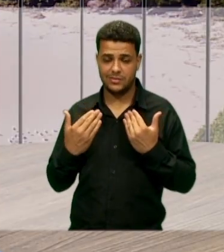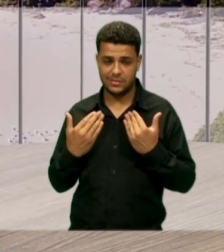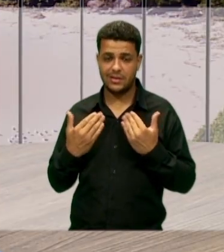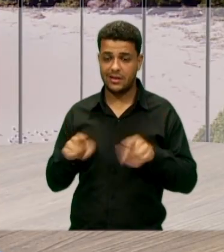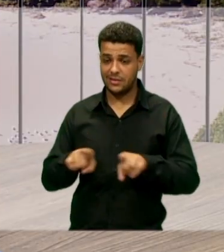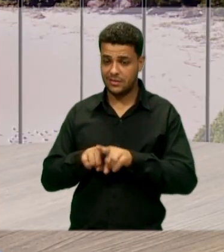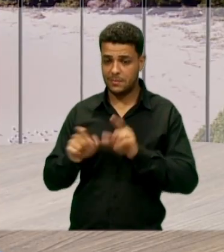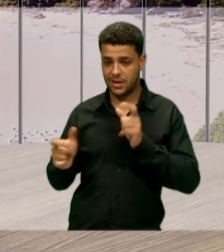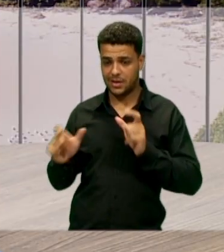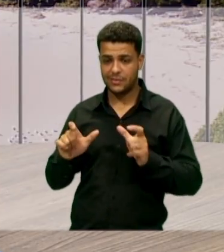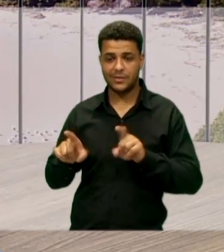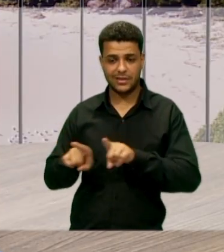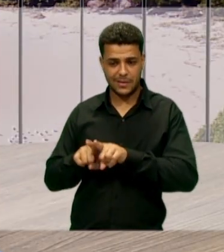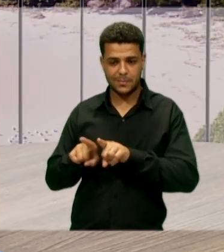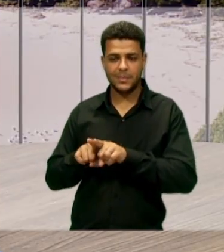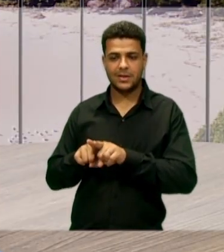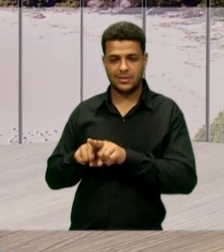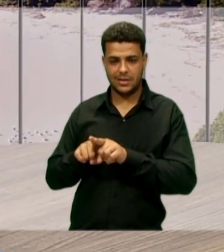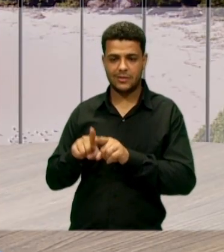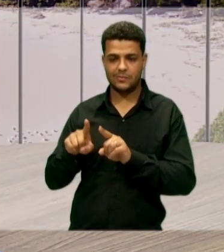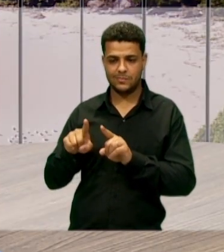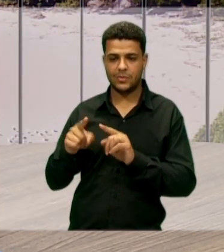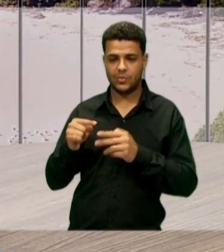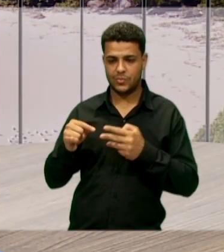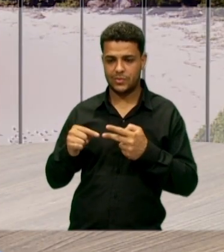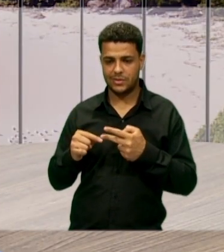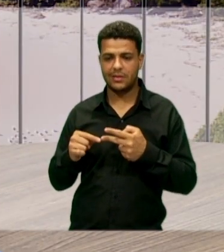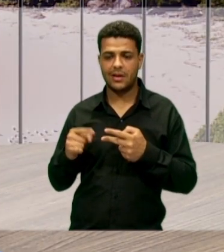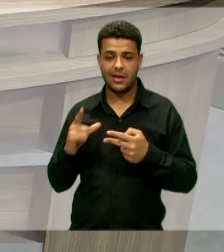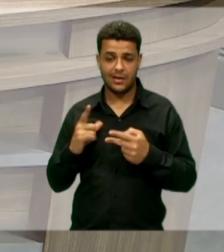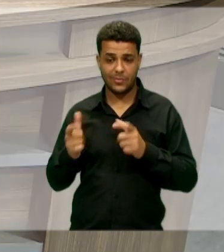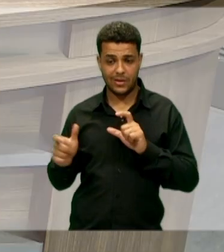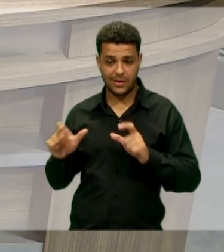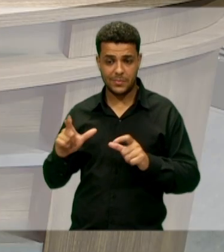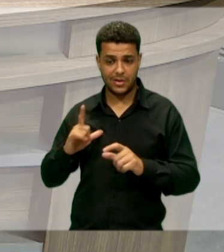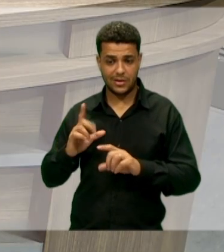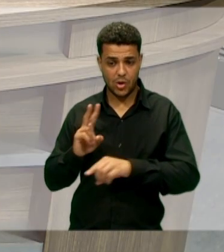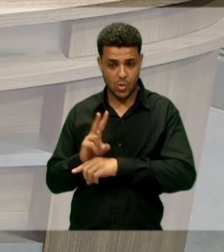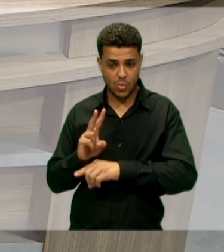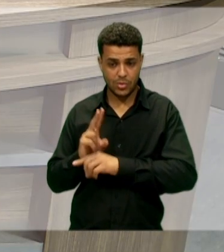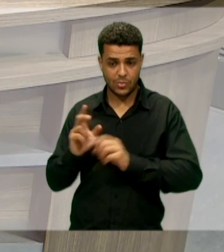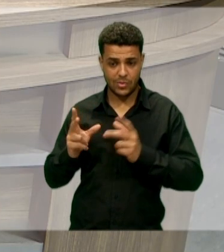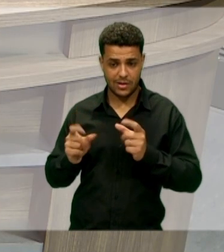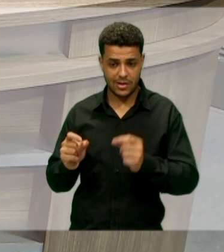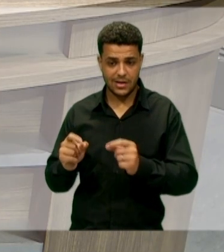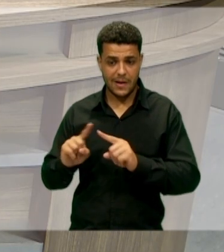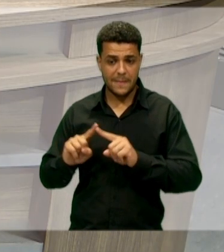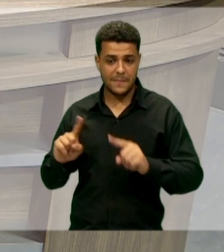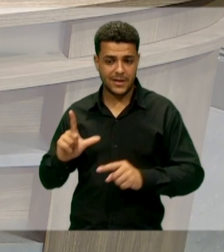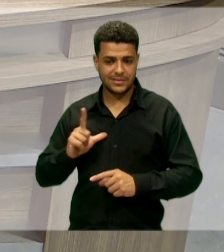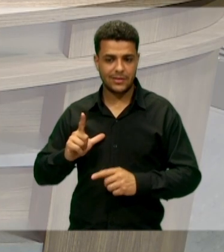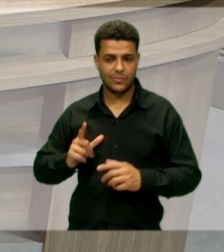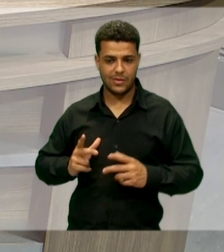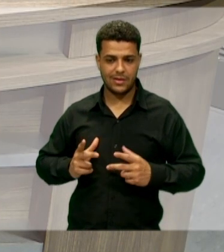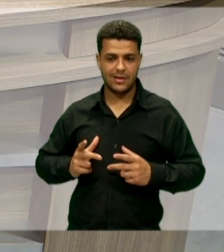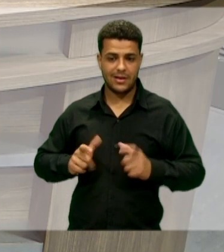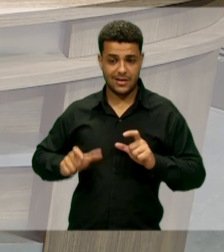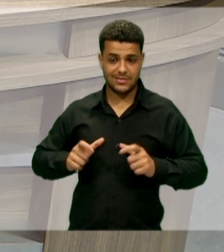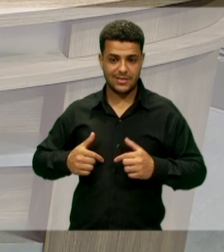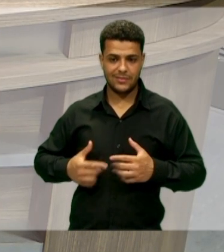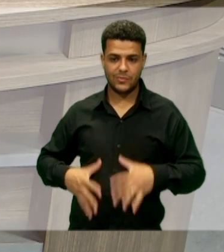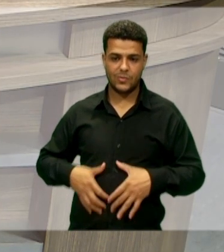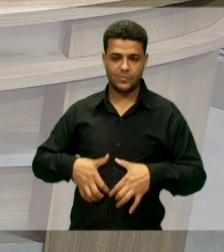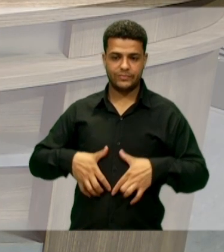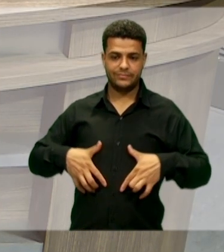a quimioterapia também tem um outro detalhe, né? A quimioterapia ela trata o câncer, mas ela pode ser cancerígena em alguns pacientes.